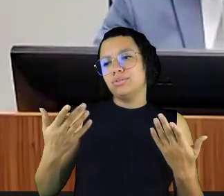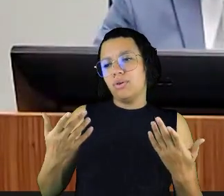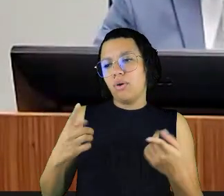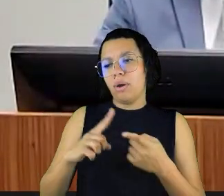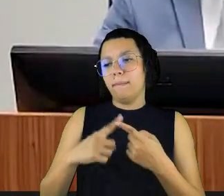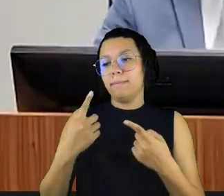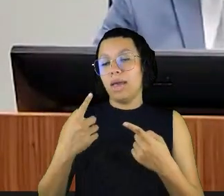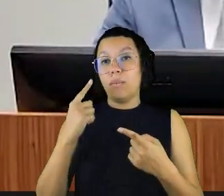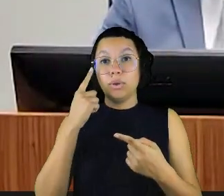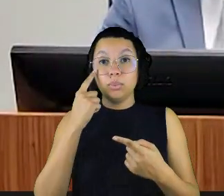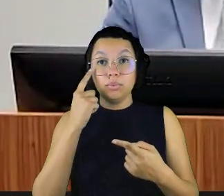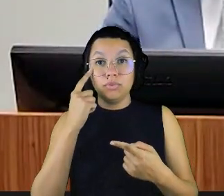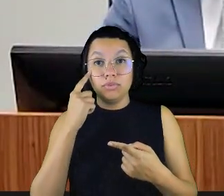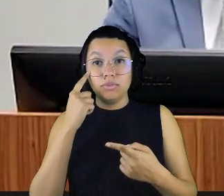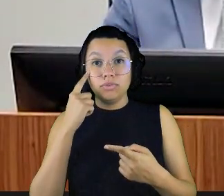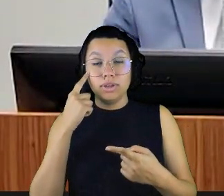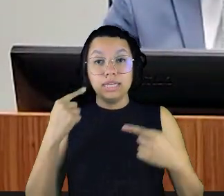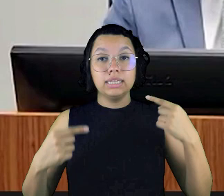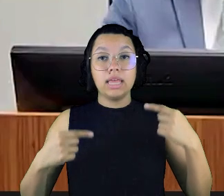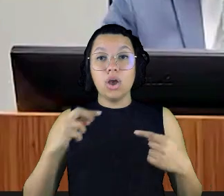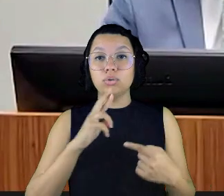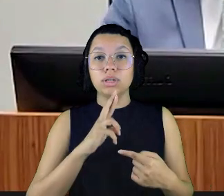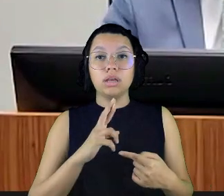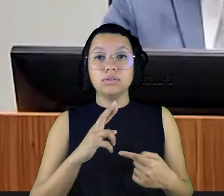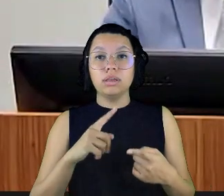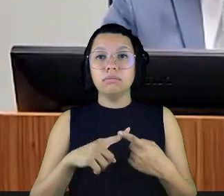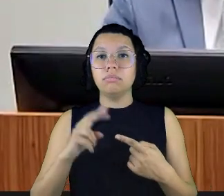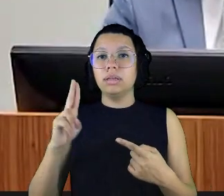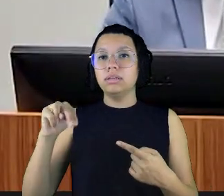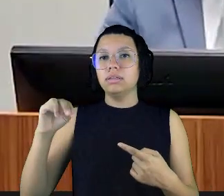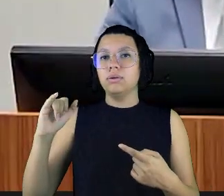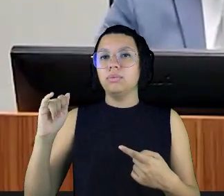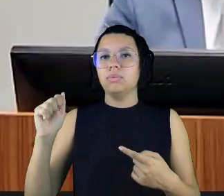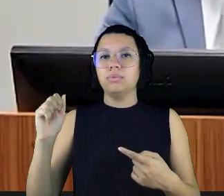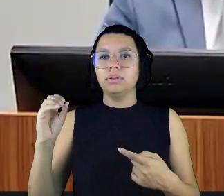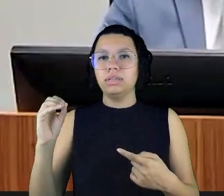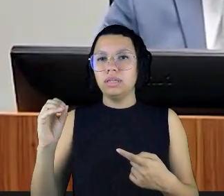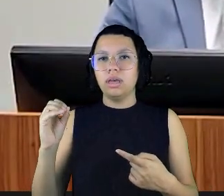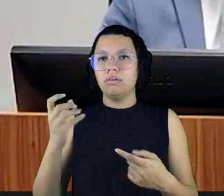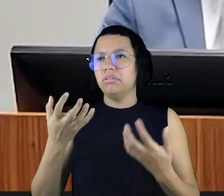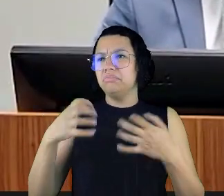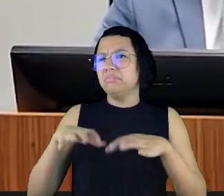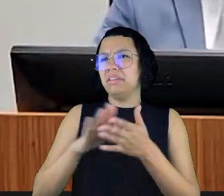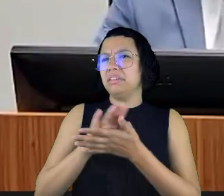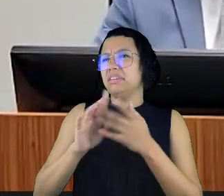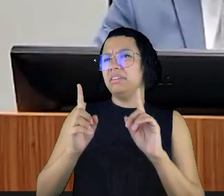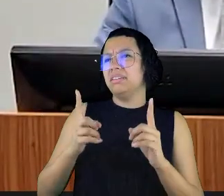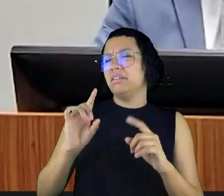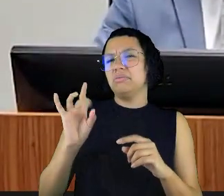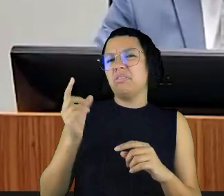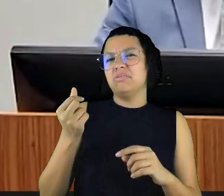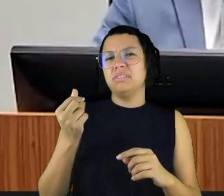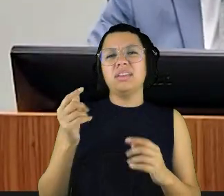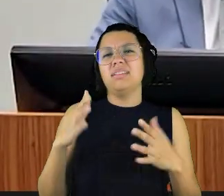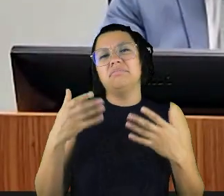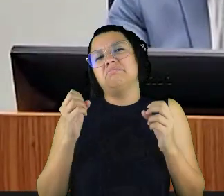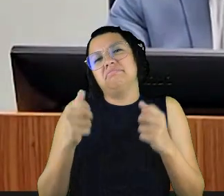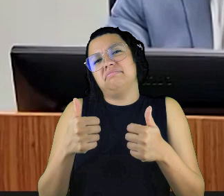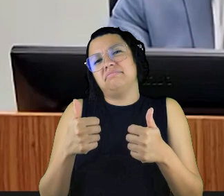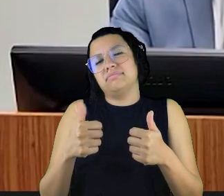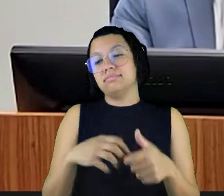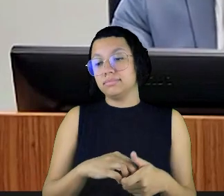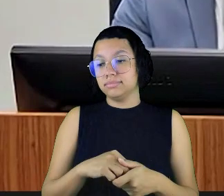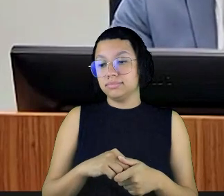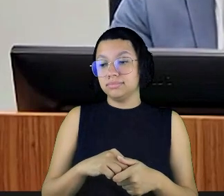assim, mas a gente não ia querer nada mesmo, a gente só ia querer o dinheiro, então pra gente tá tudo bem. Aí complica, né? Sem